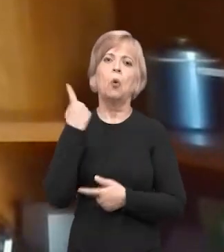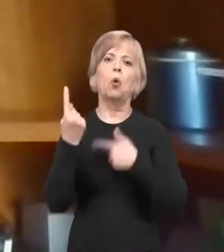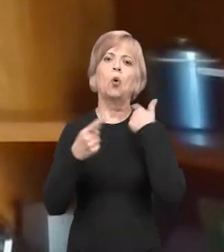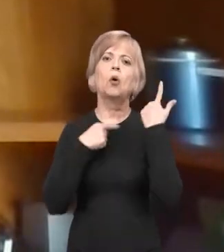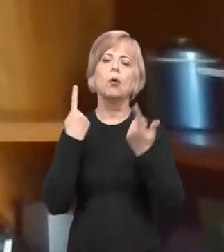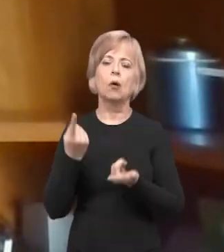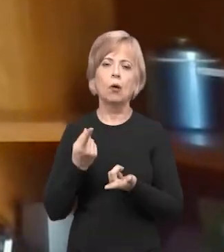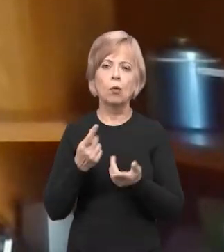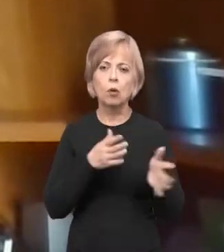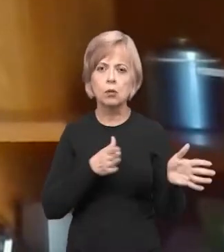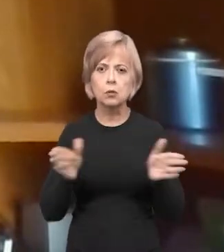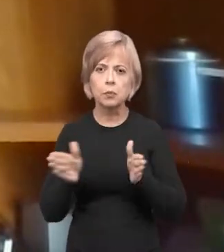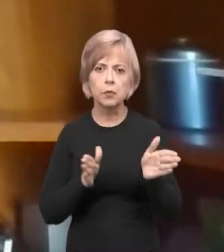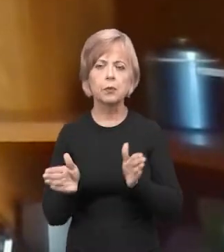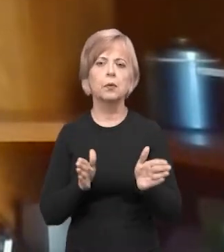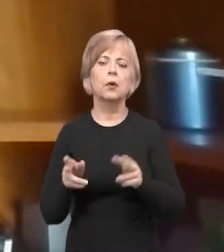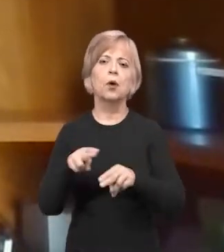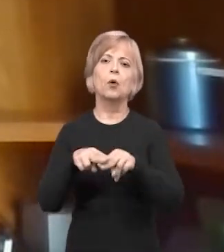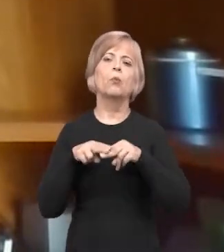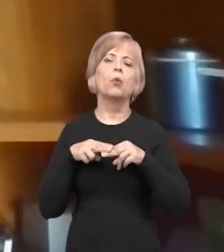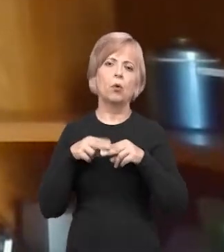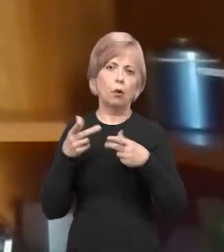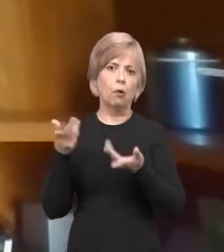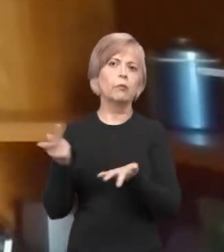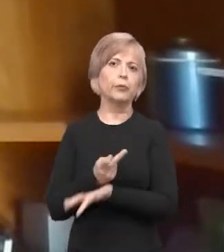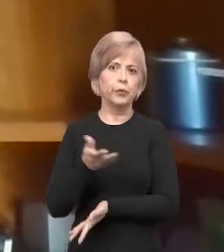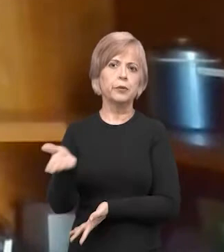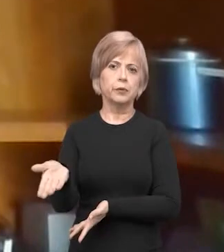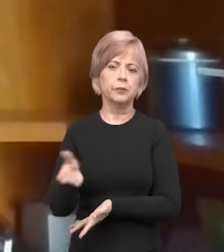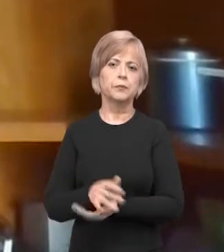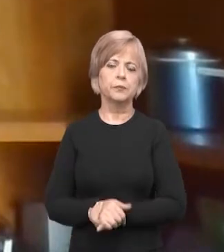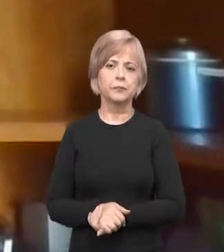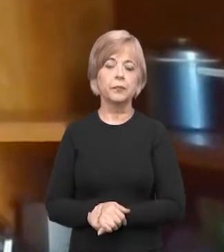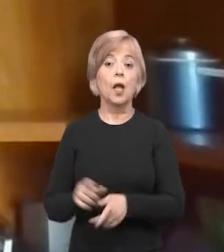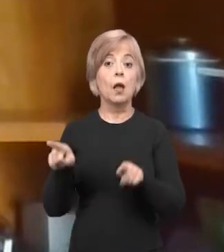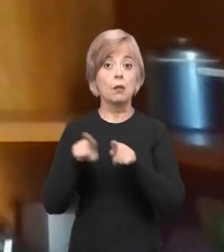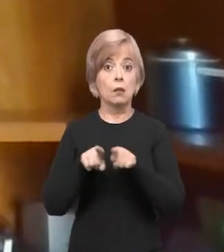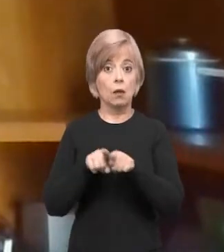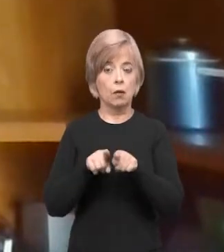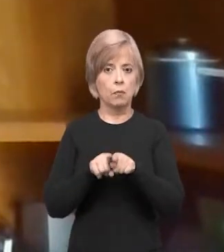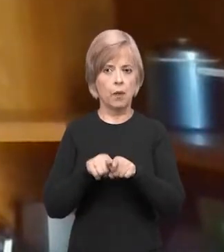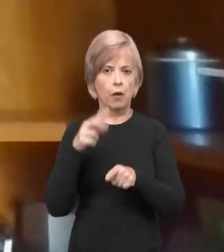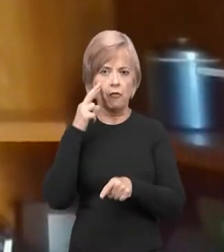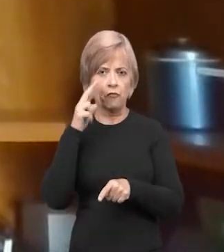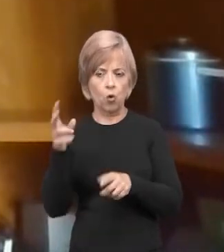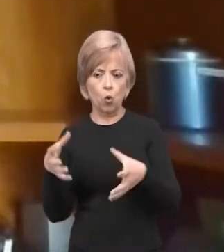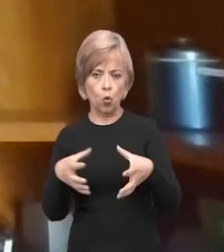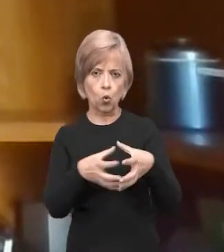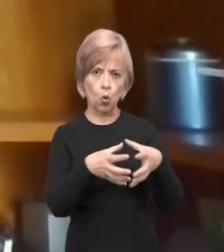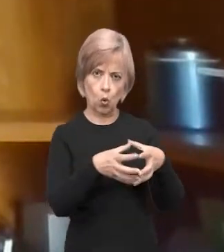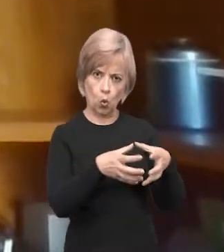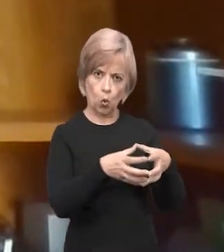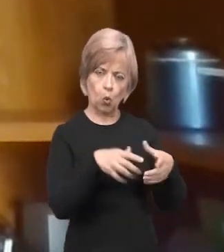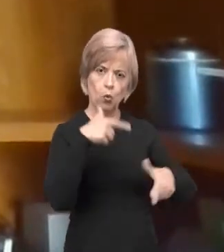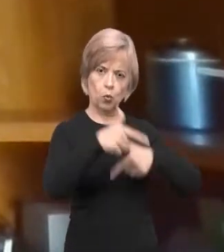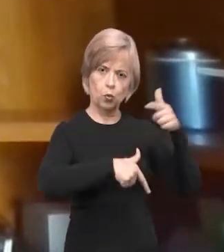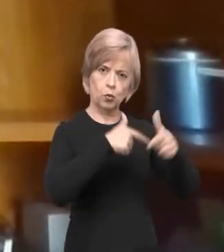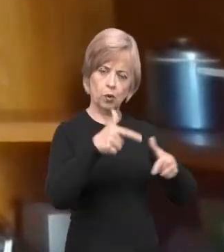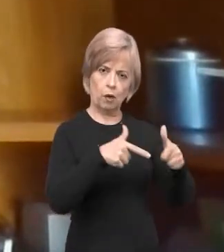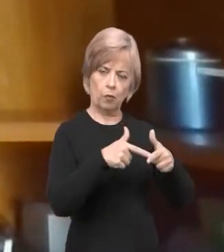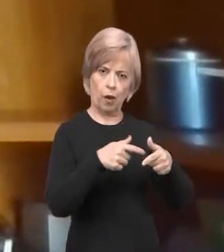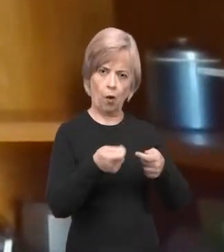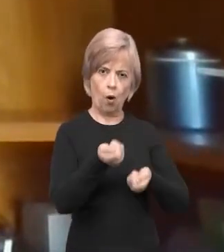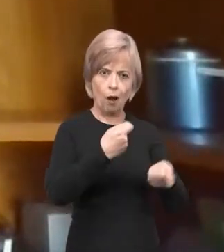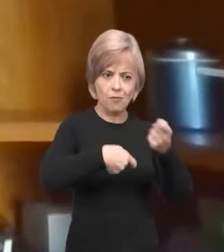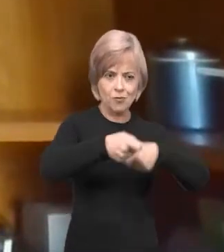óbitos nesse período em razão desse acontecimento. Também fizemos um outro grupo de trabalho, articulando